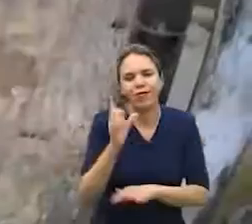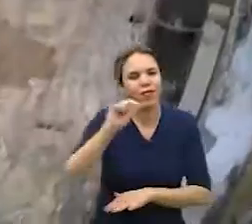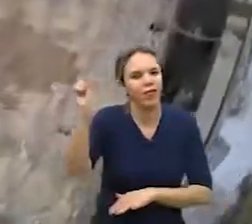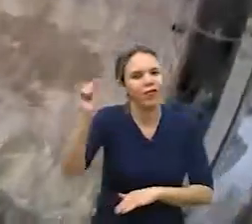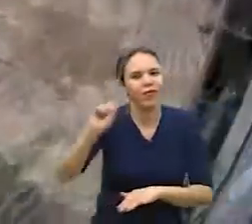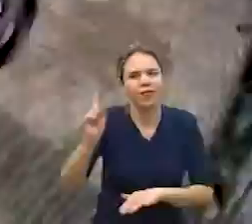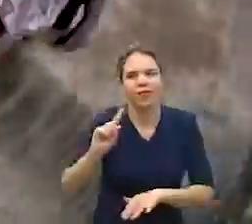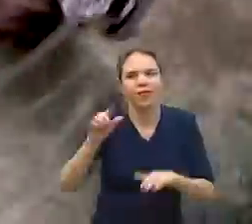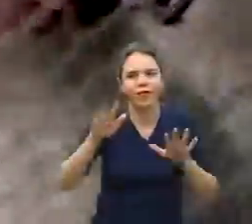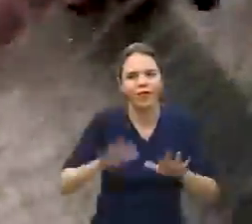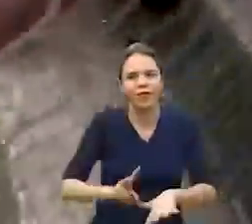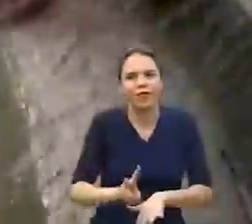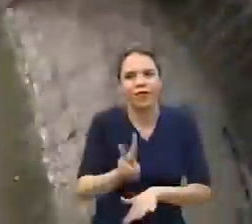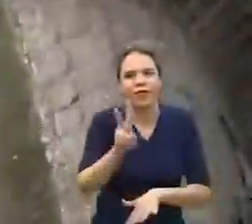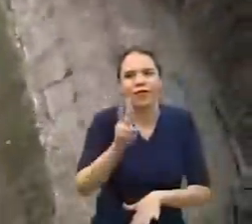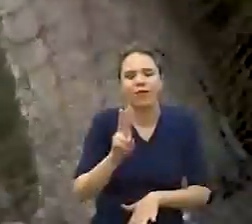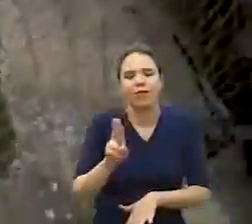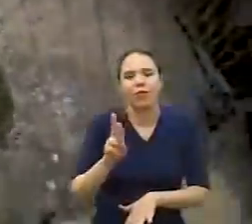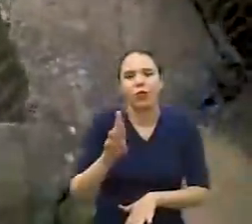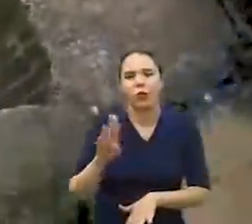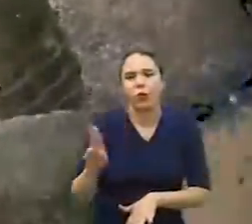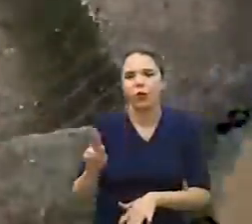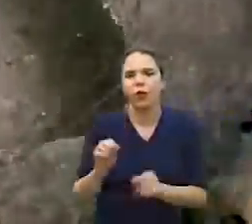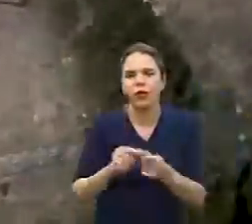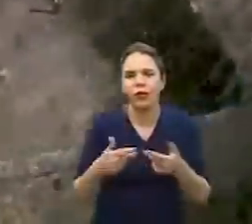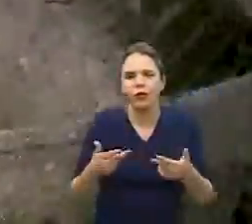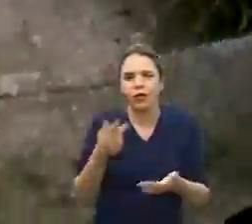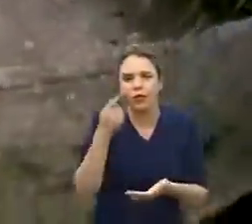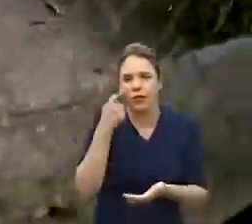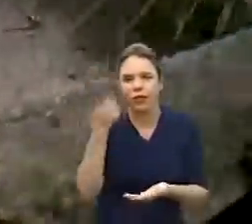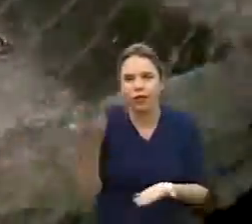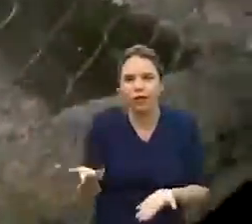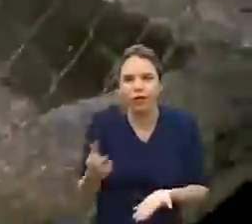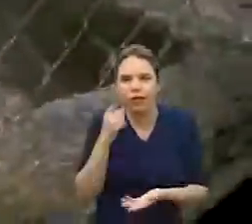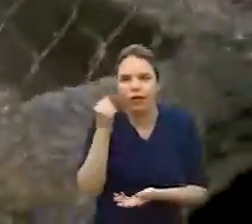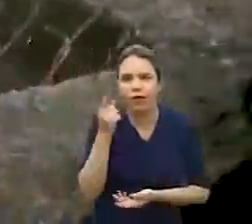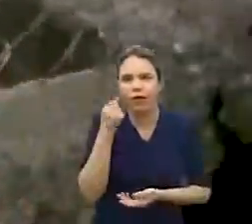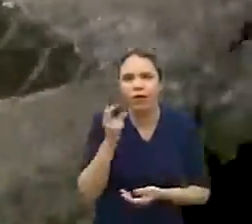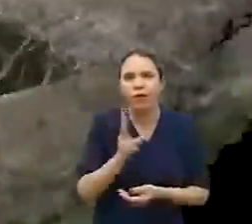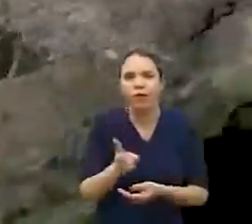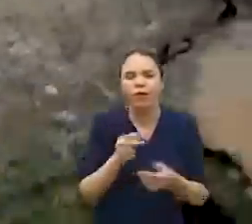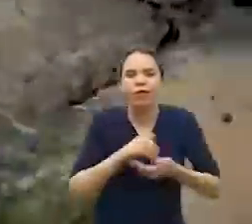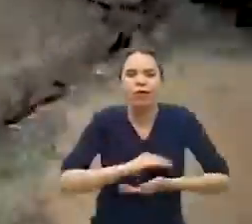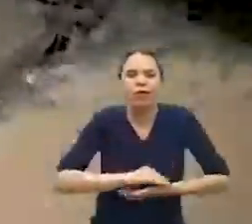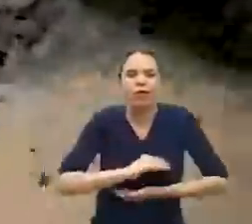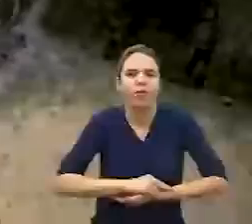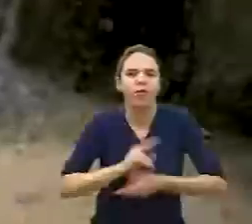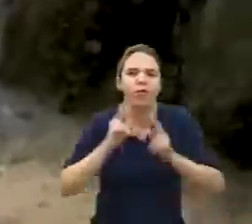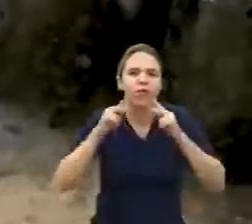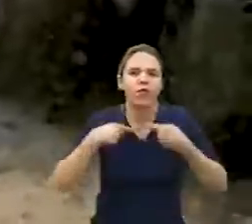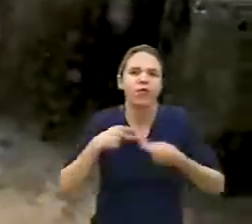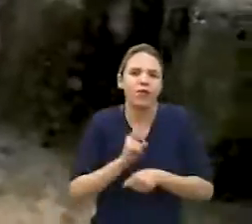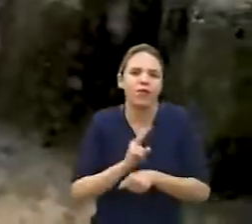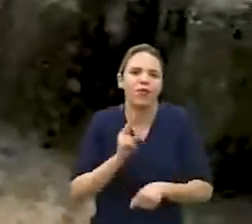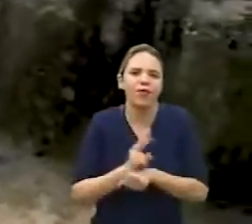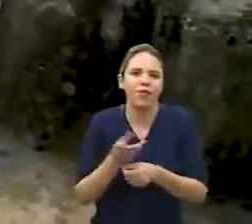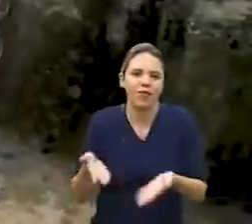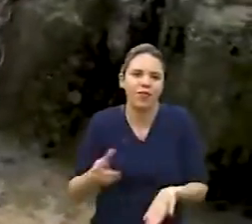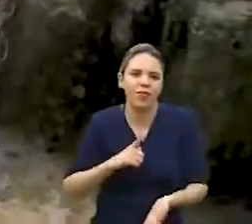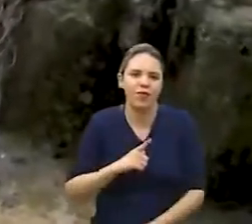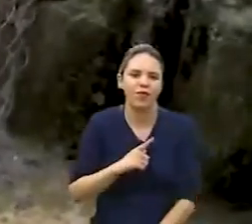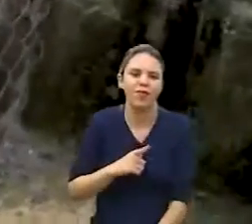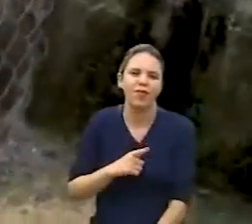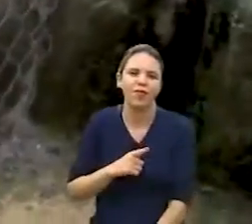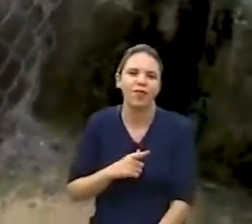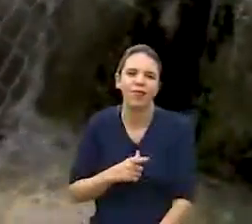nenhum. Urubu e gatos, já viu isso? E que ainda fica no colo do ser humano? Aqui tem. Esse aí é